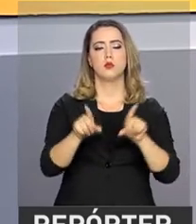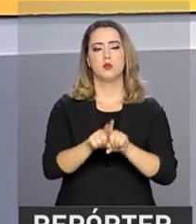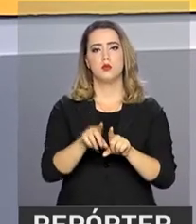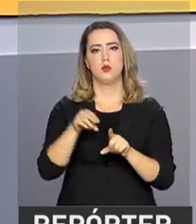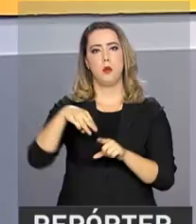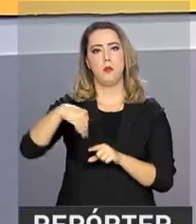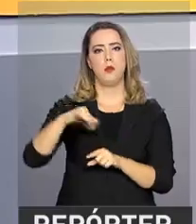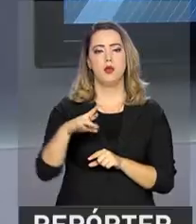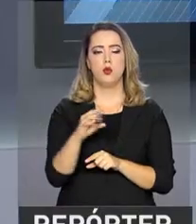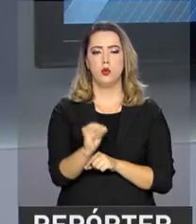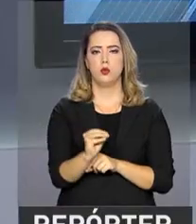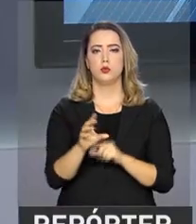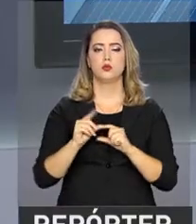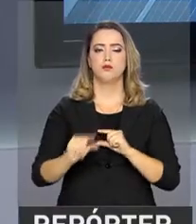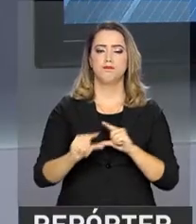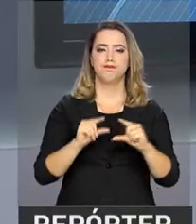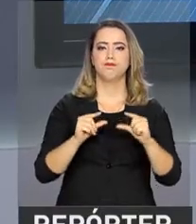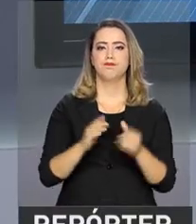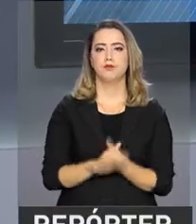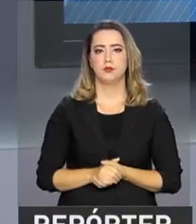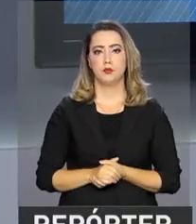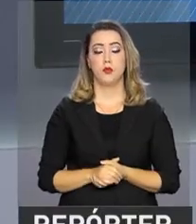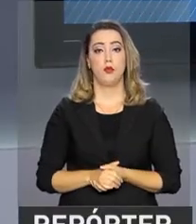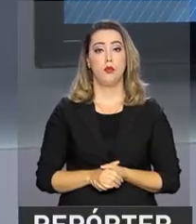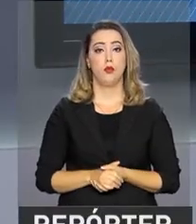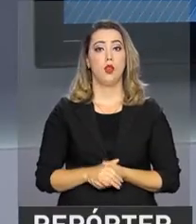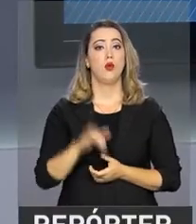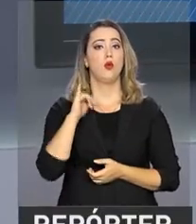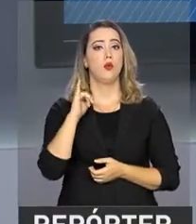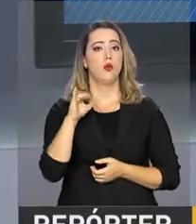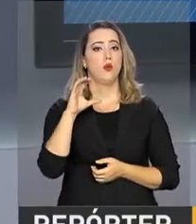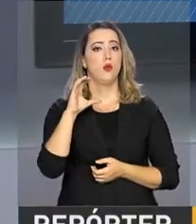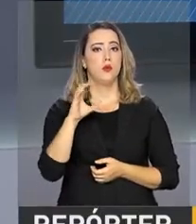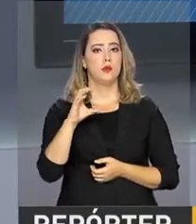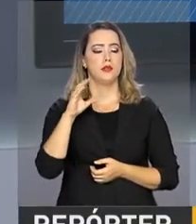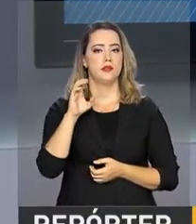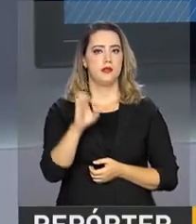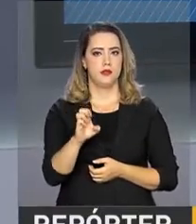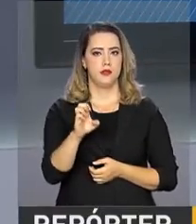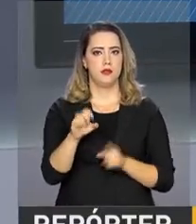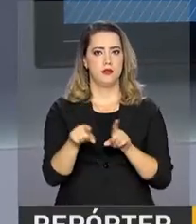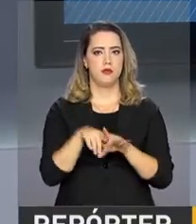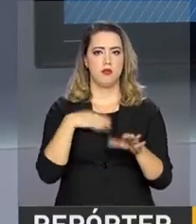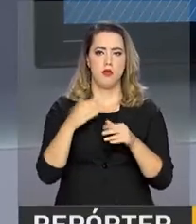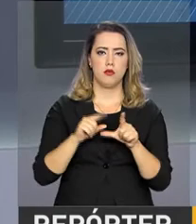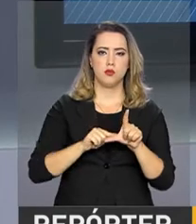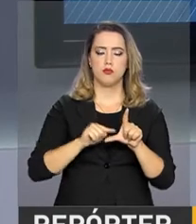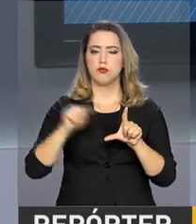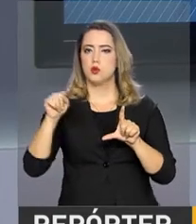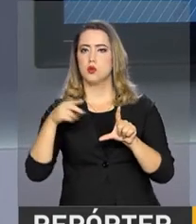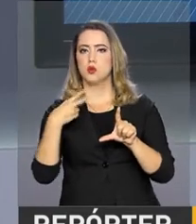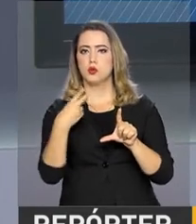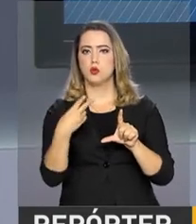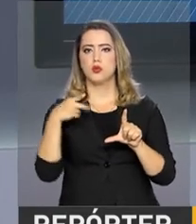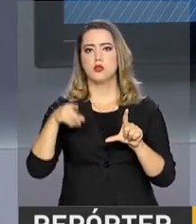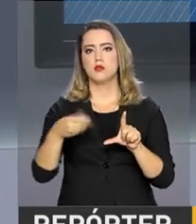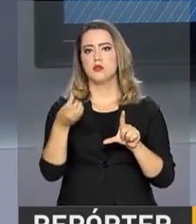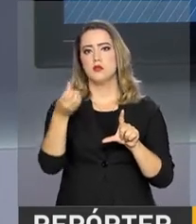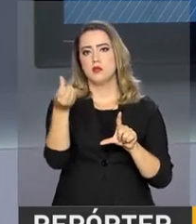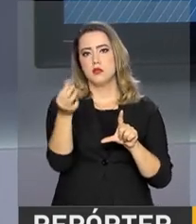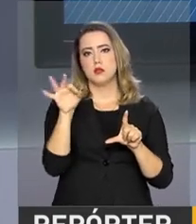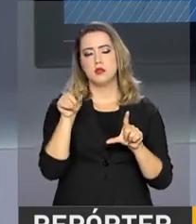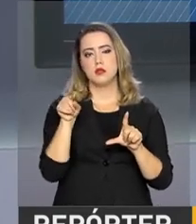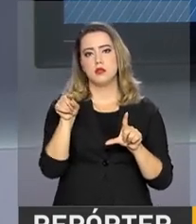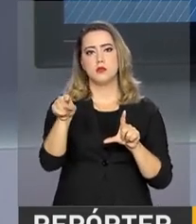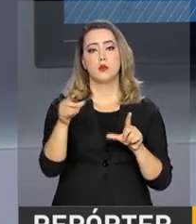pequeno porte o índice de confiança empresarial avançou 2,6 pontos em outubro indo a 90 vírgula